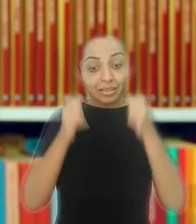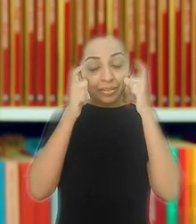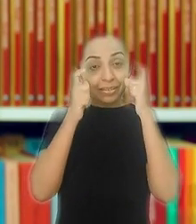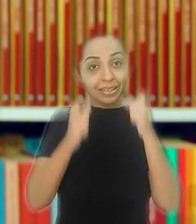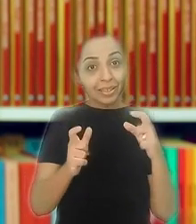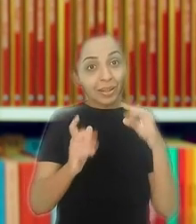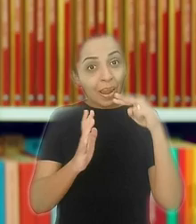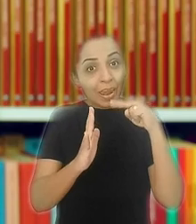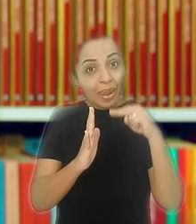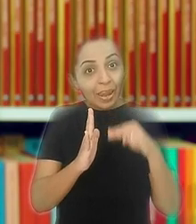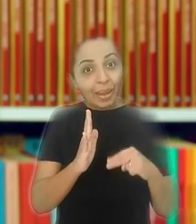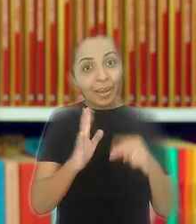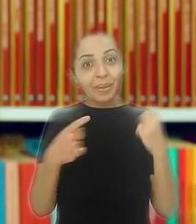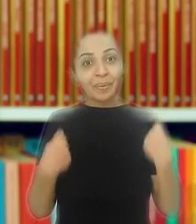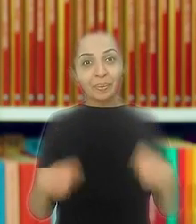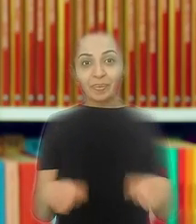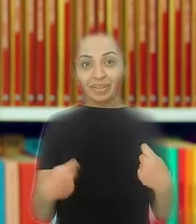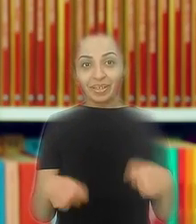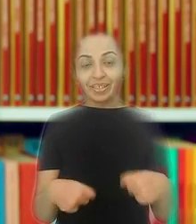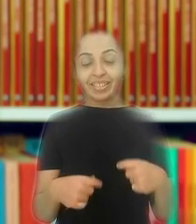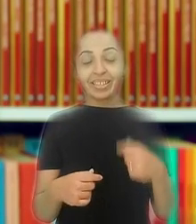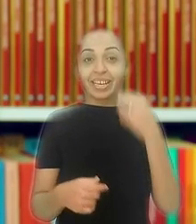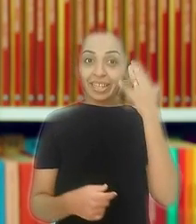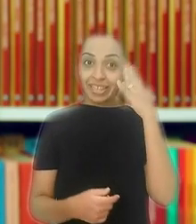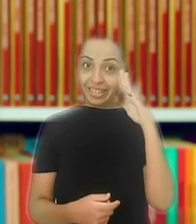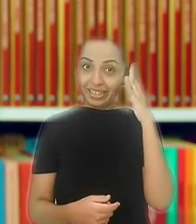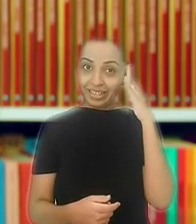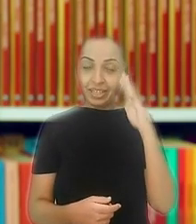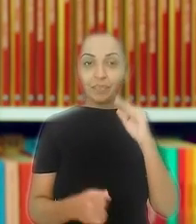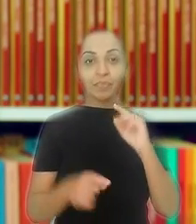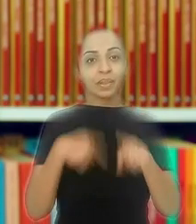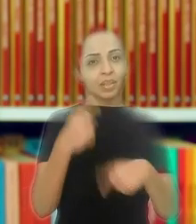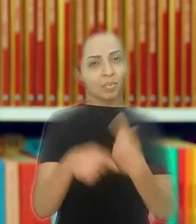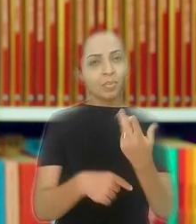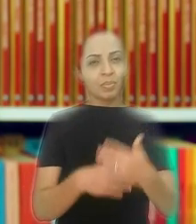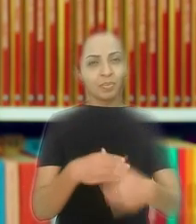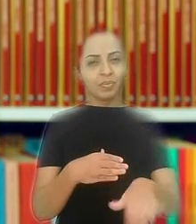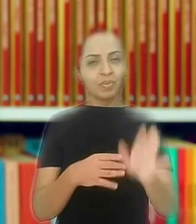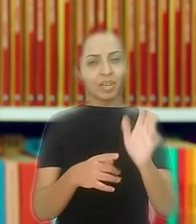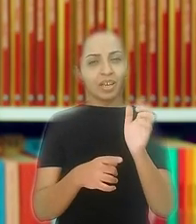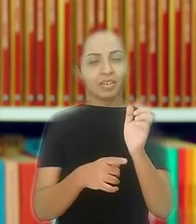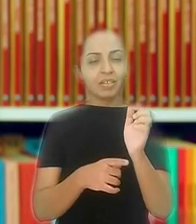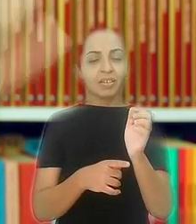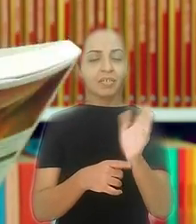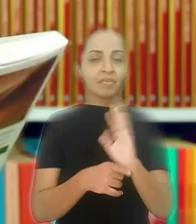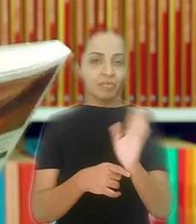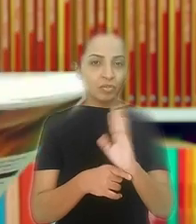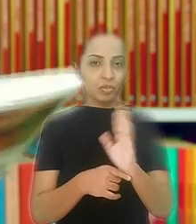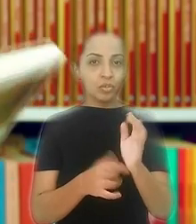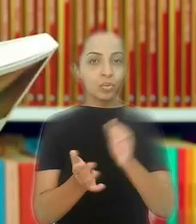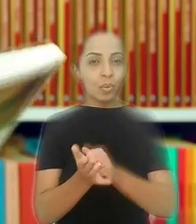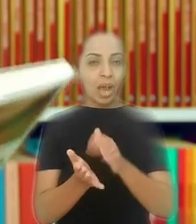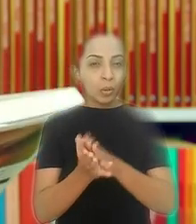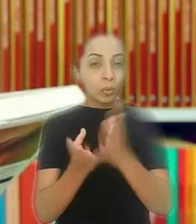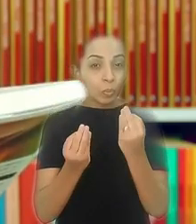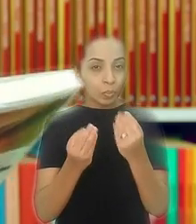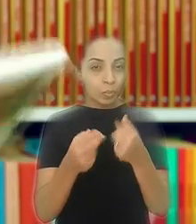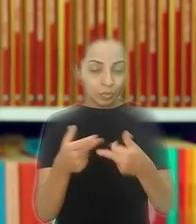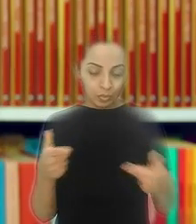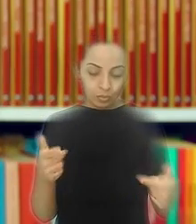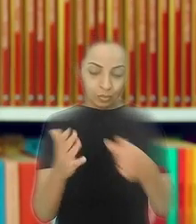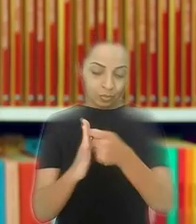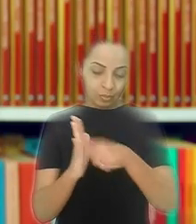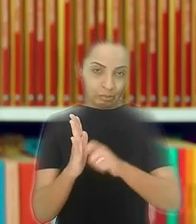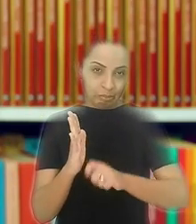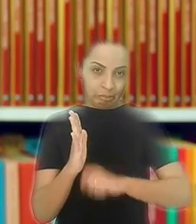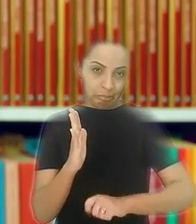atenção eu lia com bastante atenção na um livro que você lê em qualquer lugar em breve vou fazer um vídeo eu tenho muita coisa anotada sobre esse livro gostei para